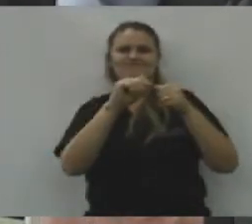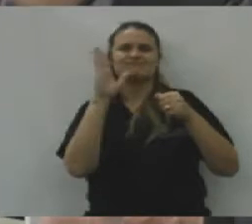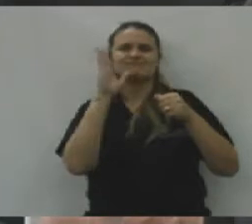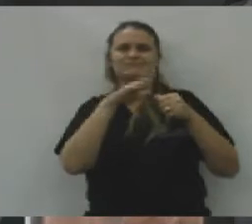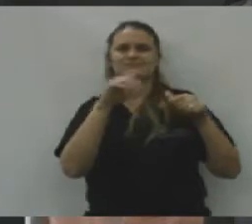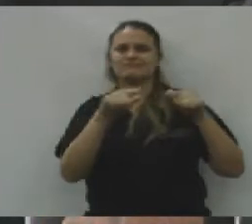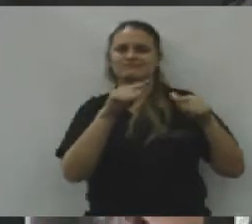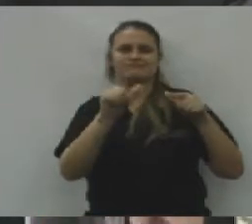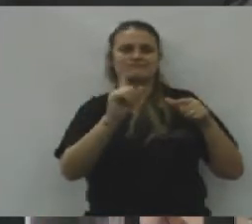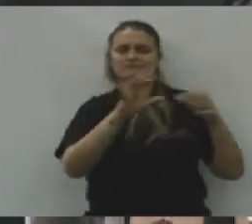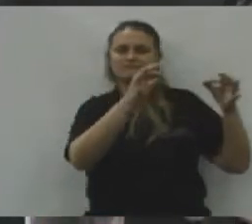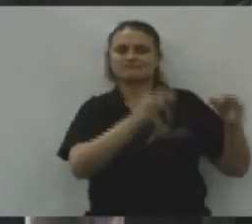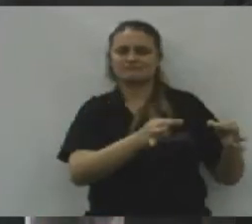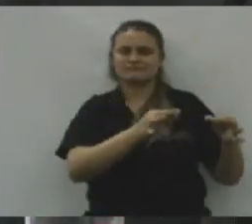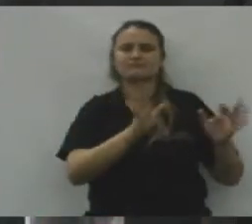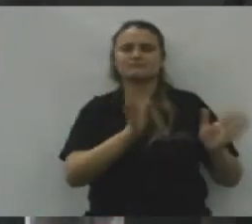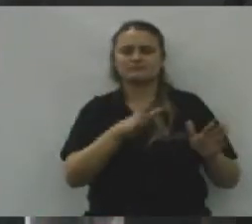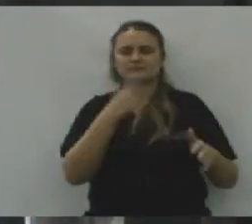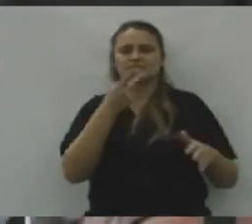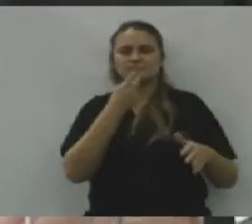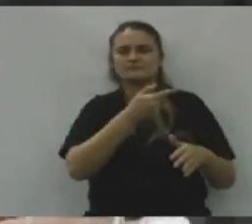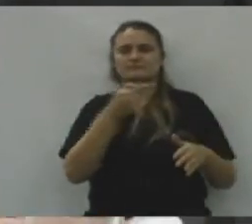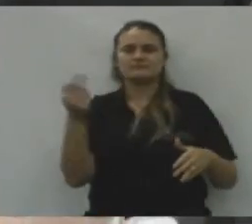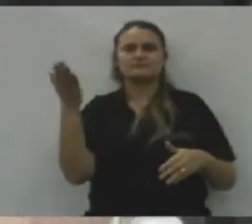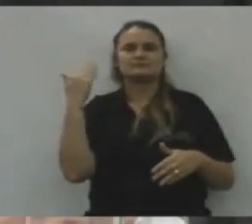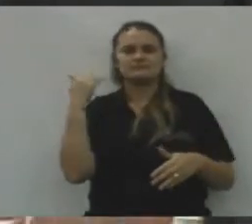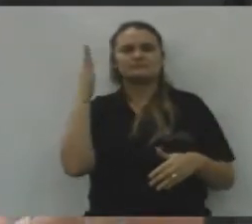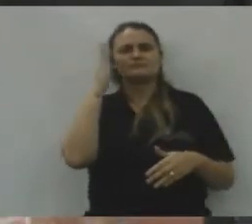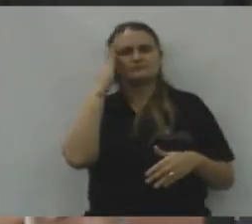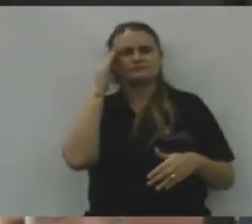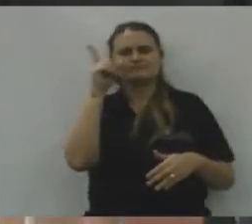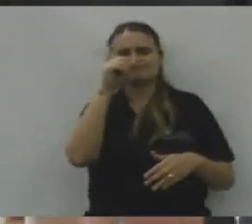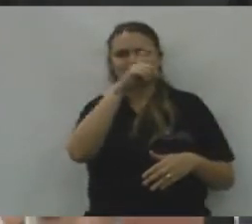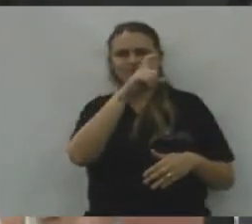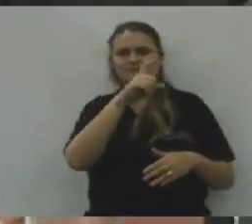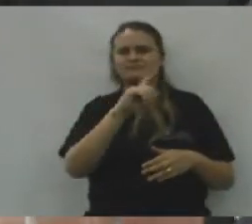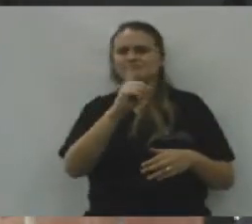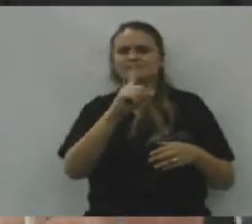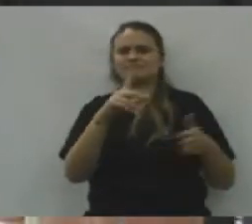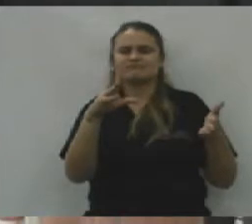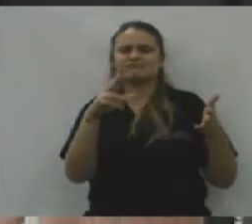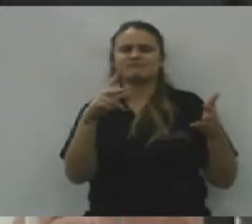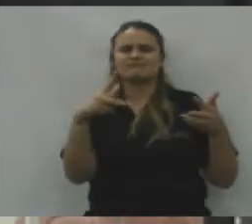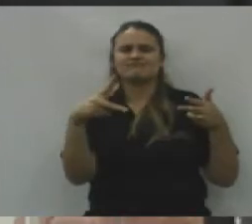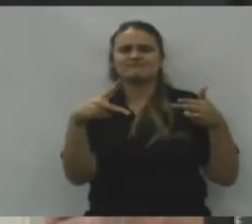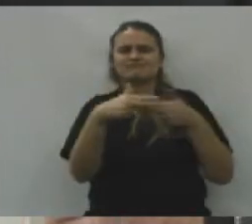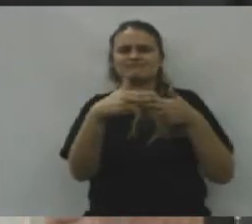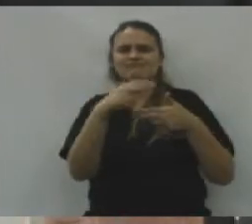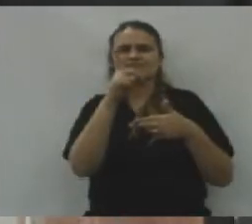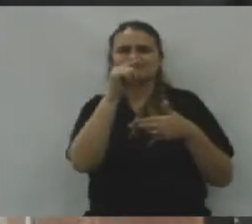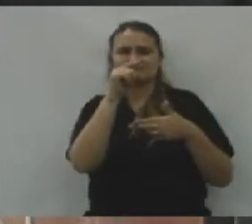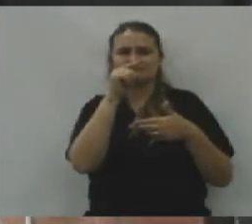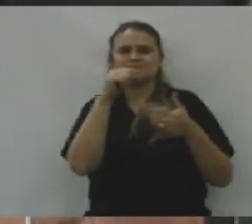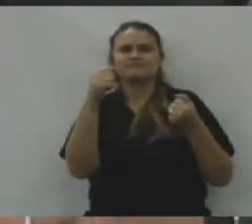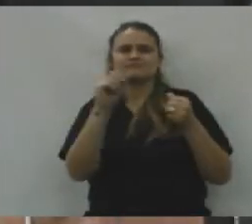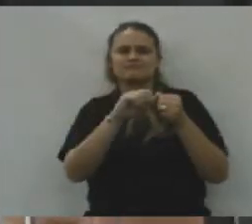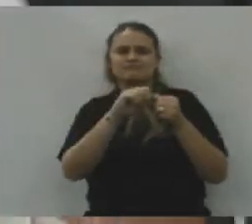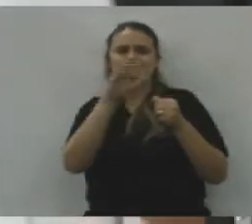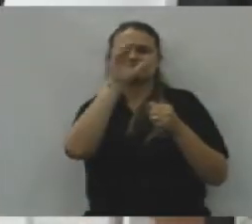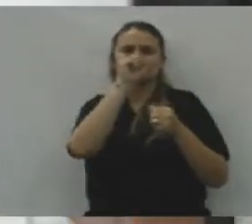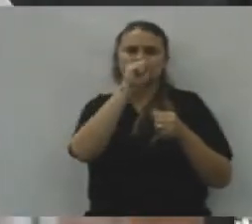sessão passada, eu sei que é complicado. Então, que não fechem a água no dia de semana, vejam no sábado,